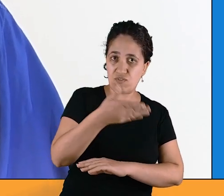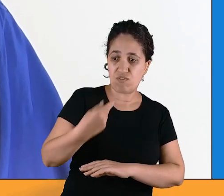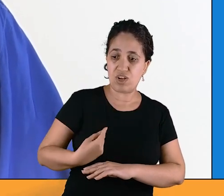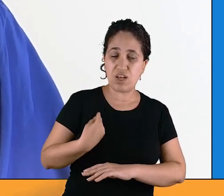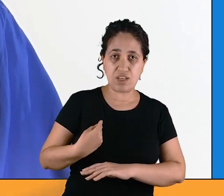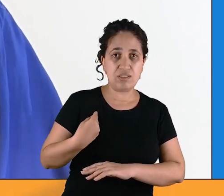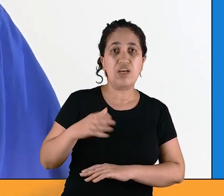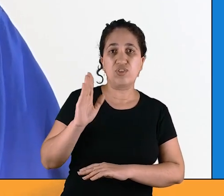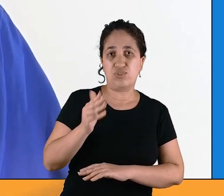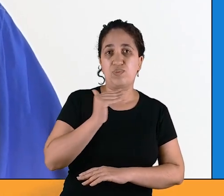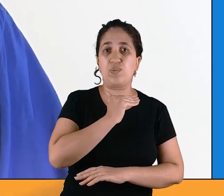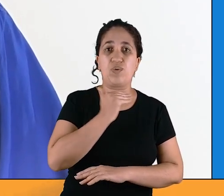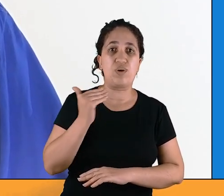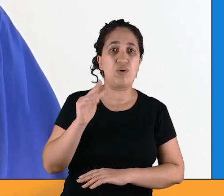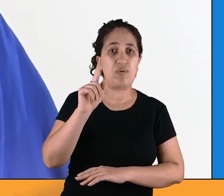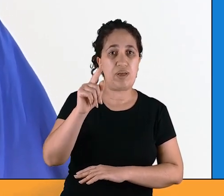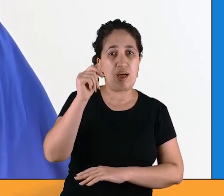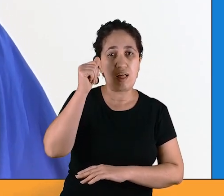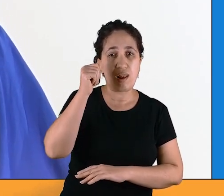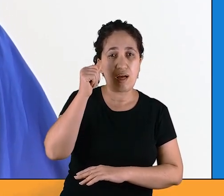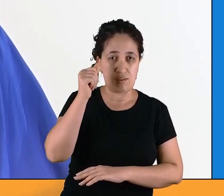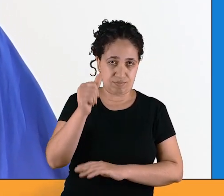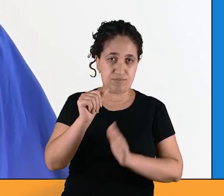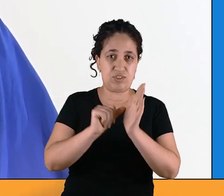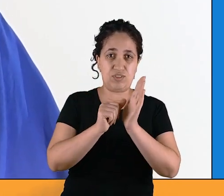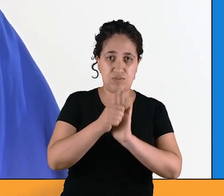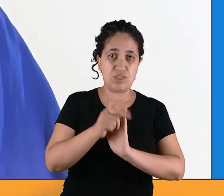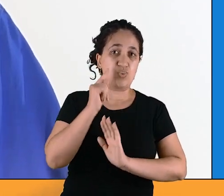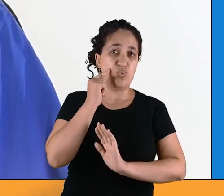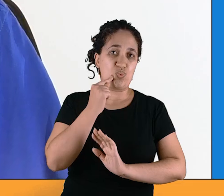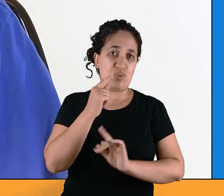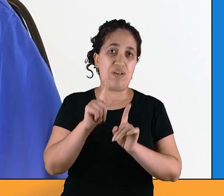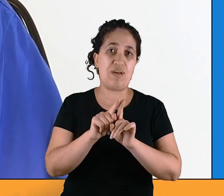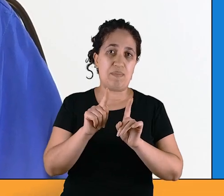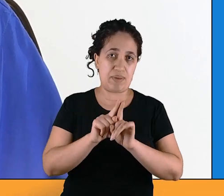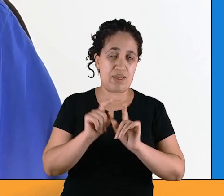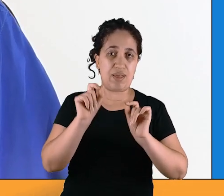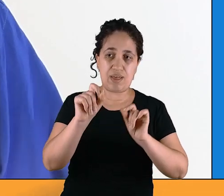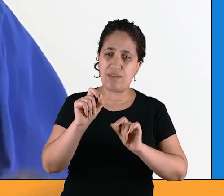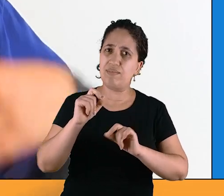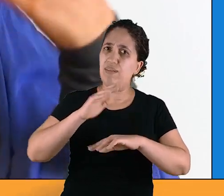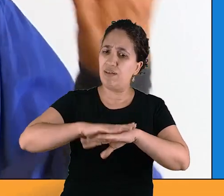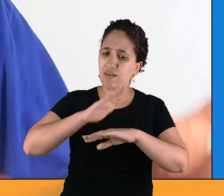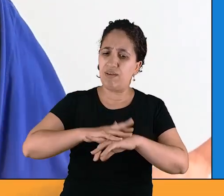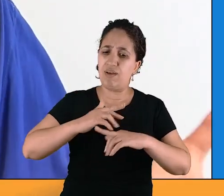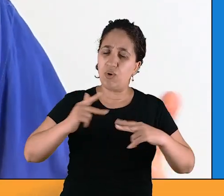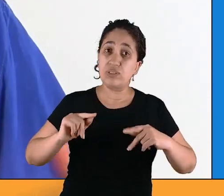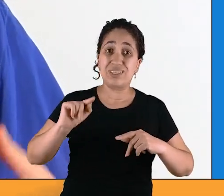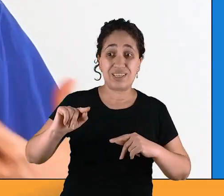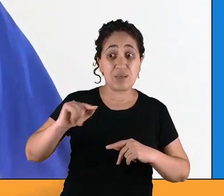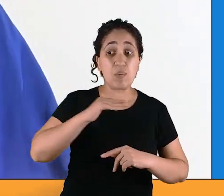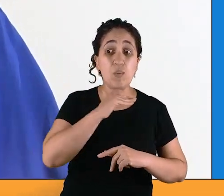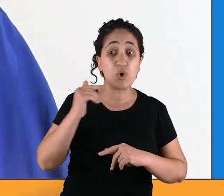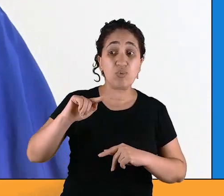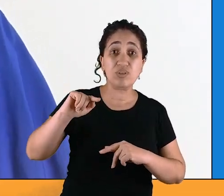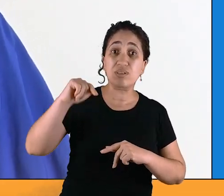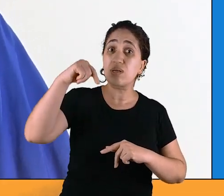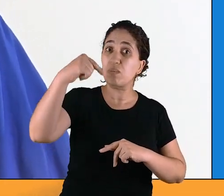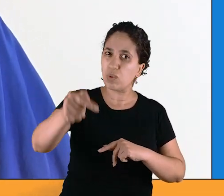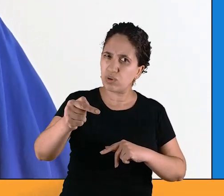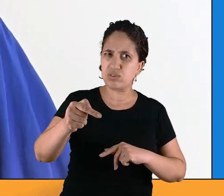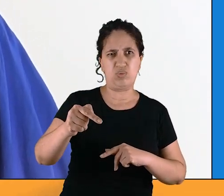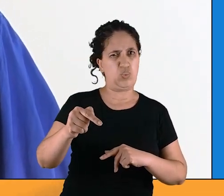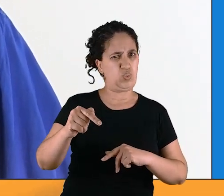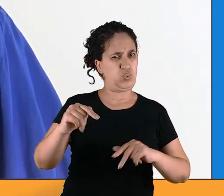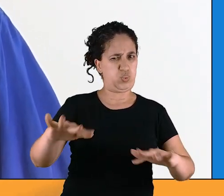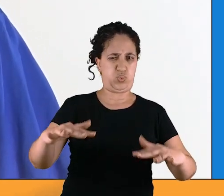uma artista já falecida com síndrome de Down e surda, né, que fez um trabalho aí que depois do falecimento dela foi